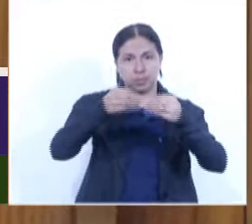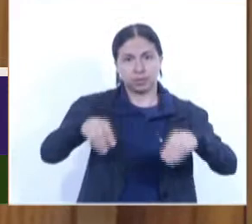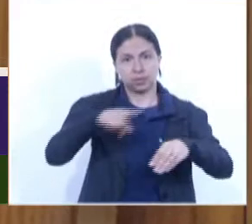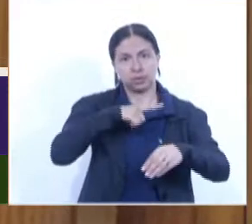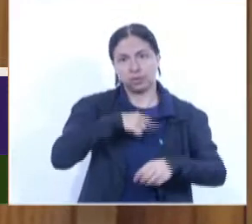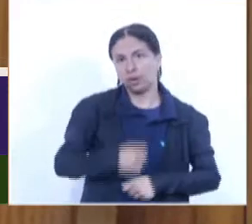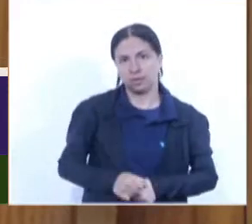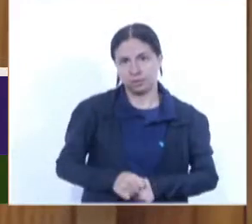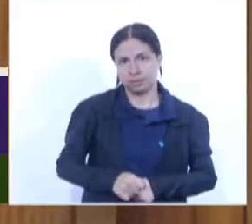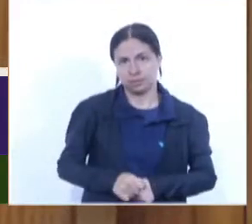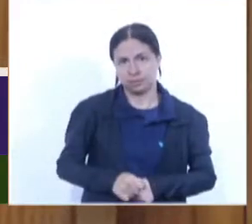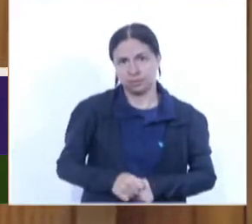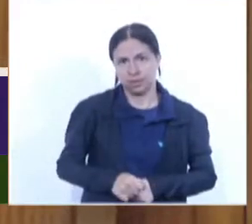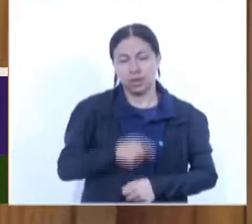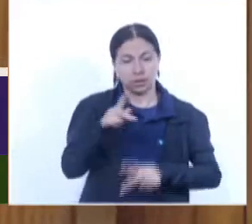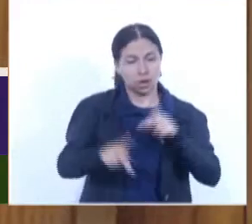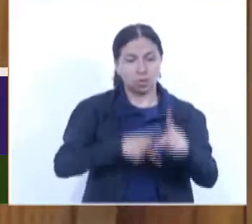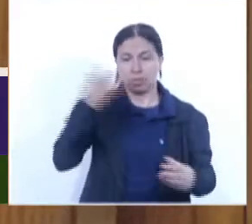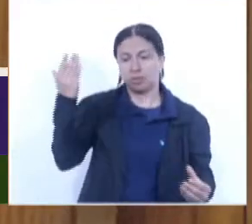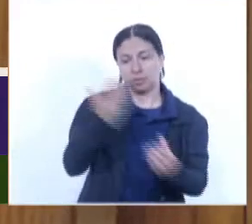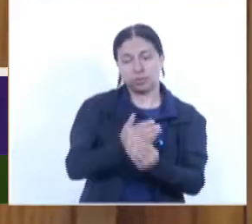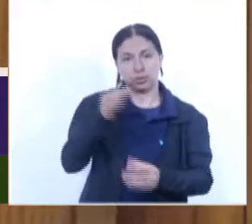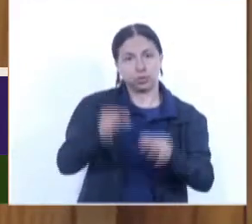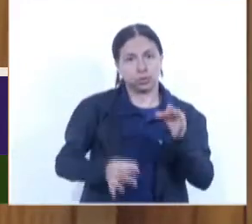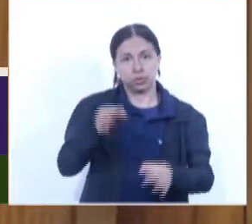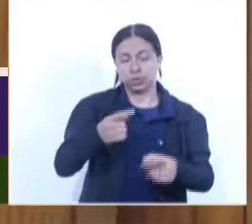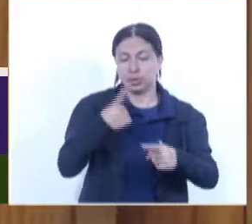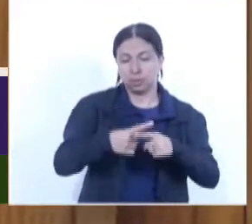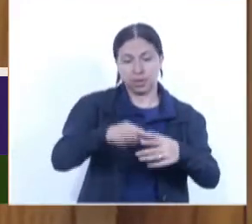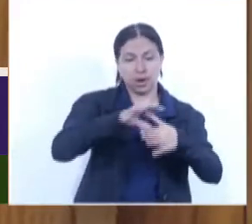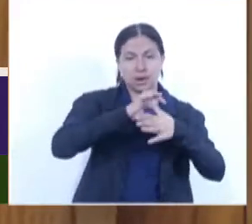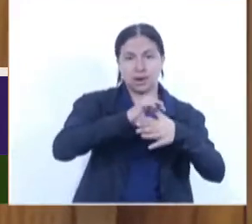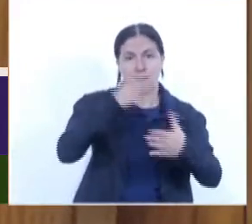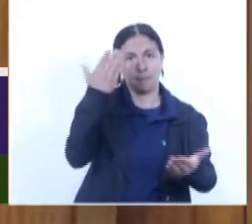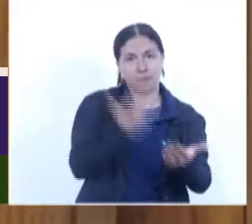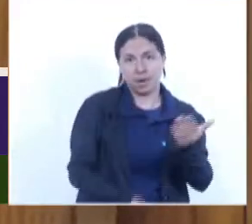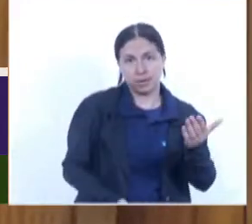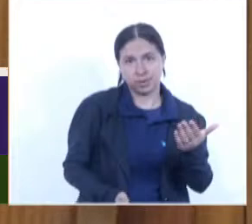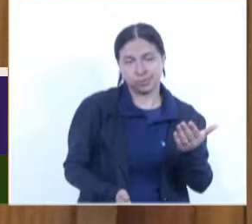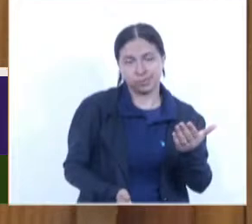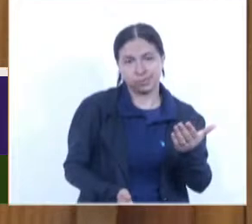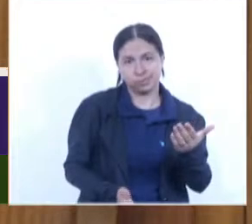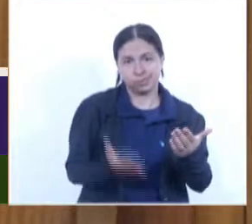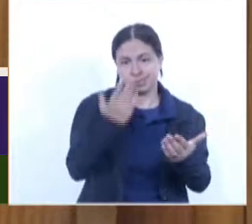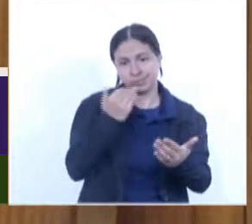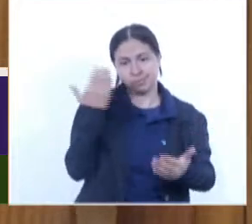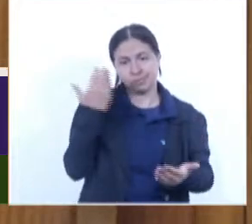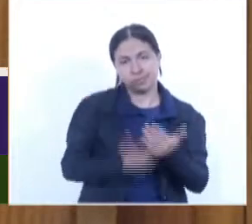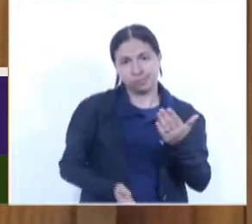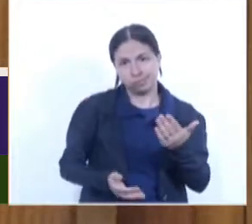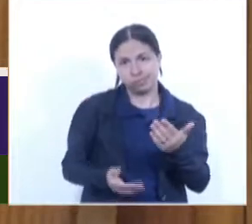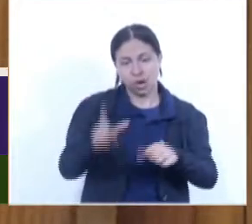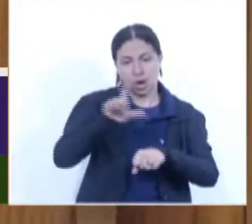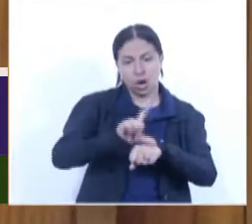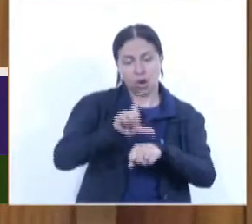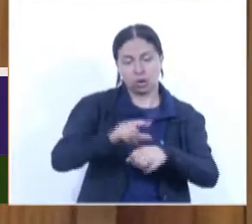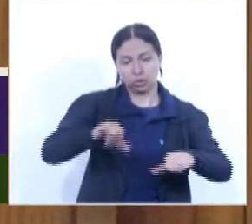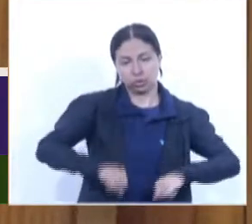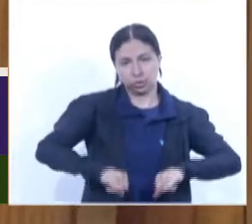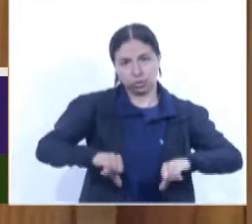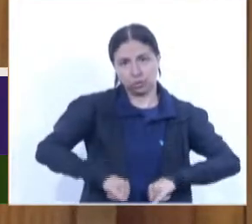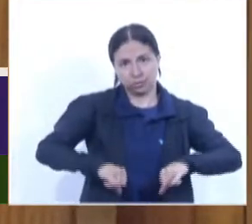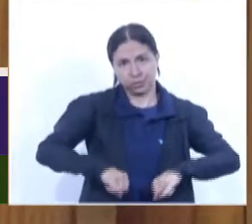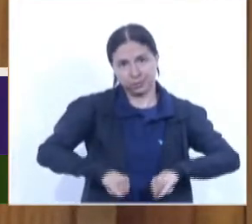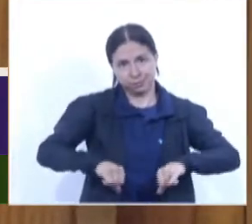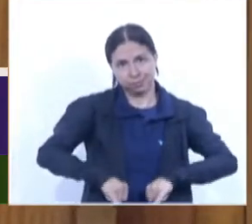que entrar na justiça para ir perde carne pede comida e aí o pequeno comerciante sofre então o problema gravíssimo